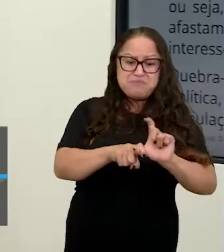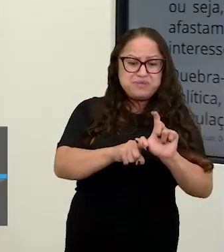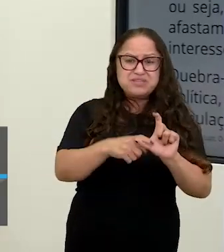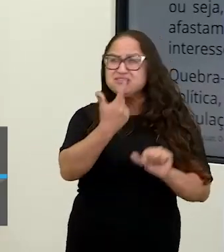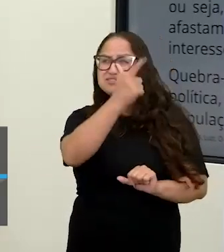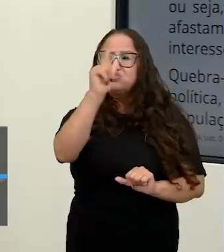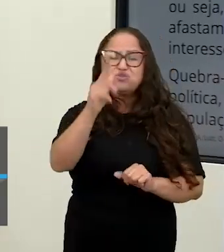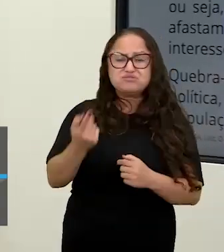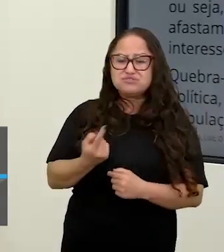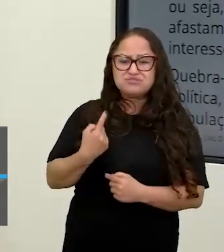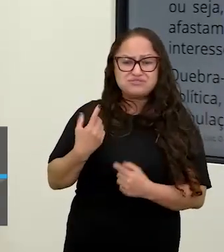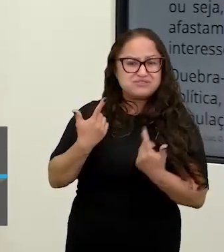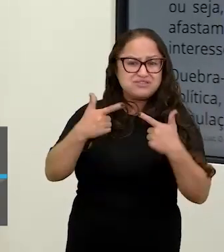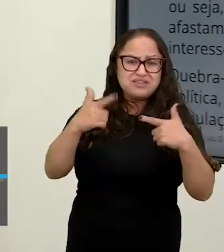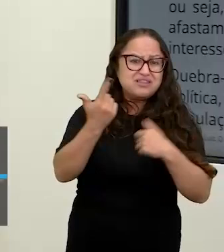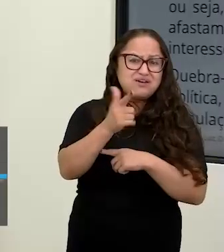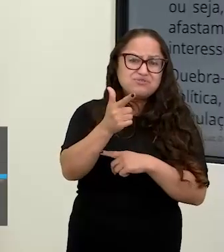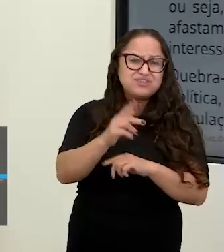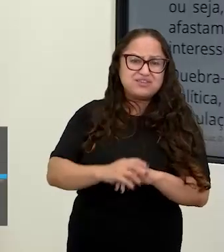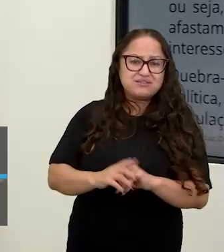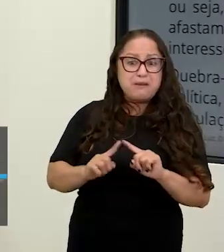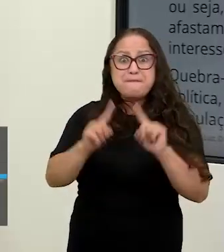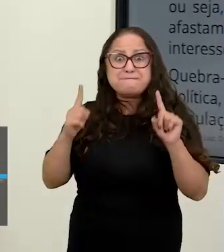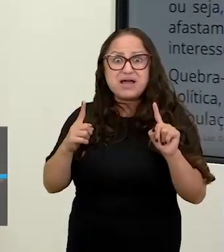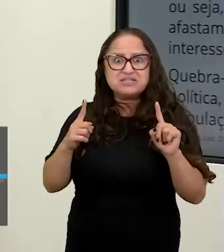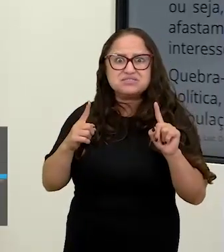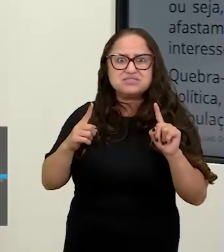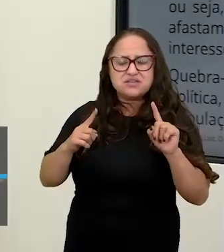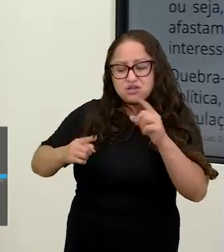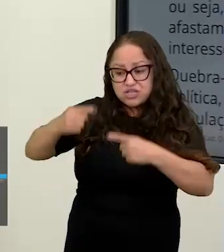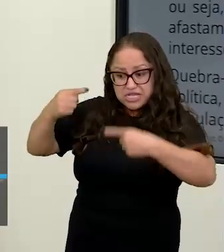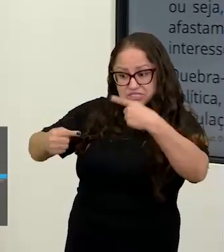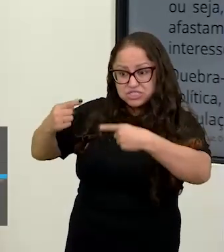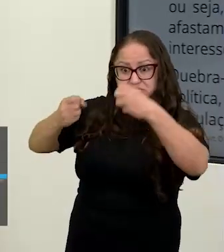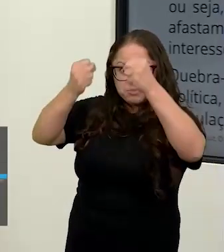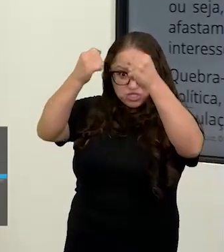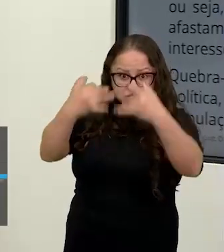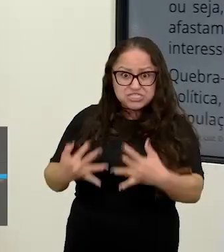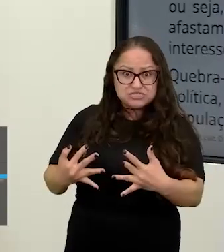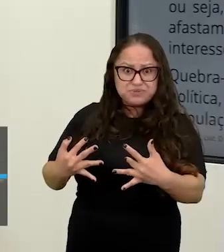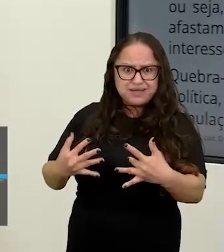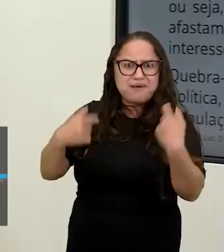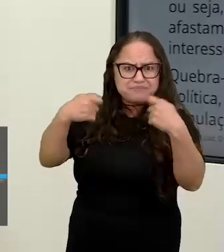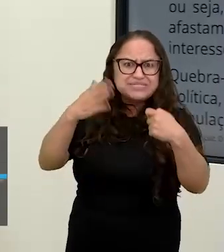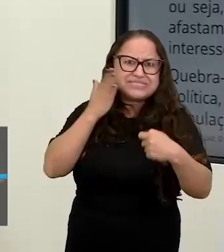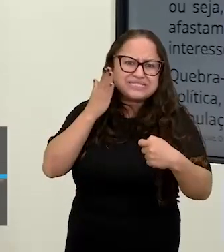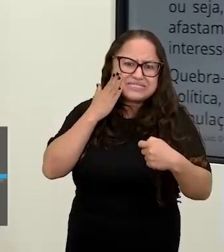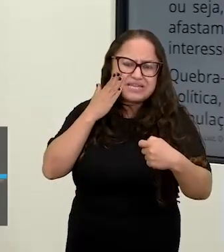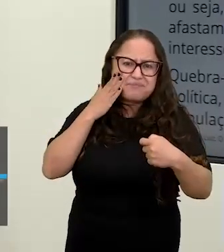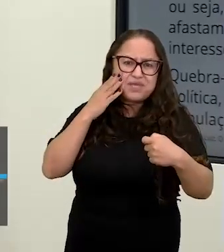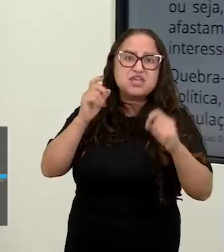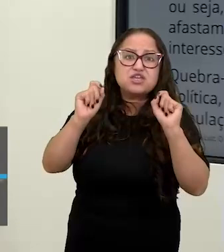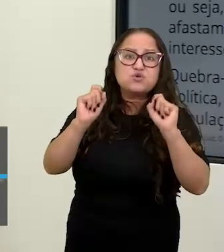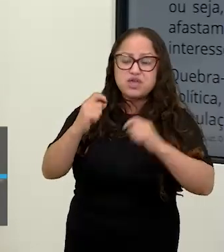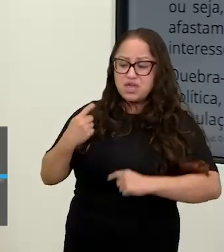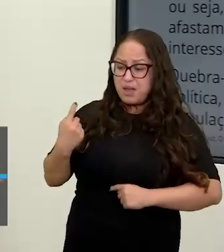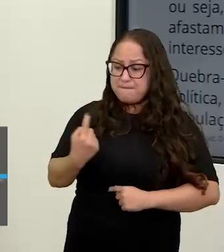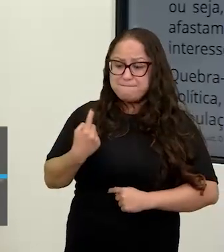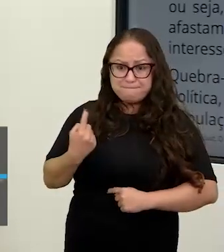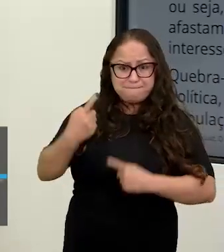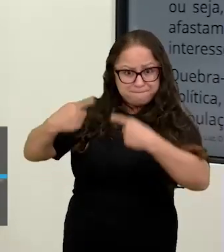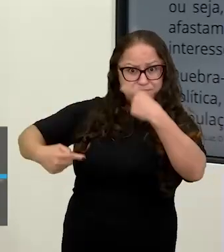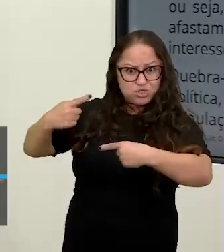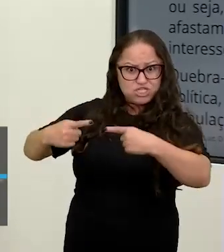da política, a gente fala dessa vida em comum. Então, daí já não é mais uma questão de opinião, e sim de uma questão de uma consciência